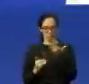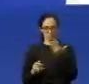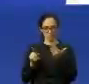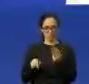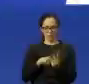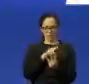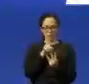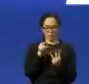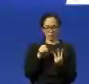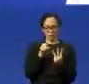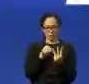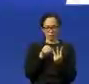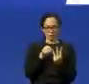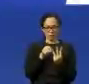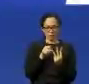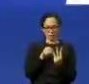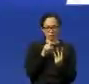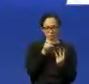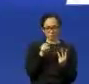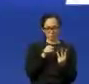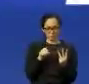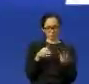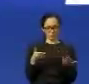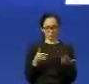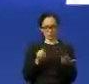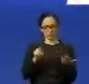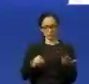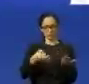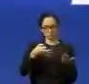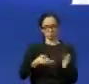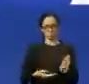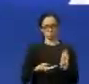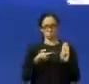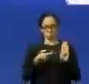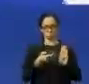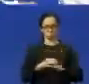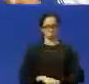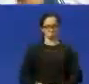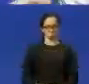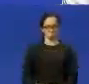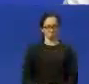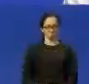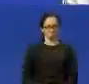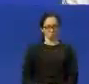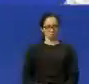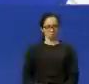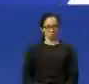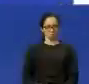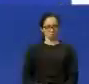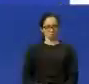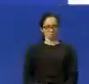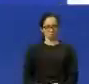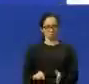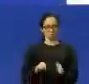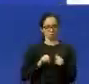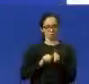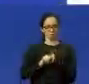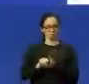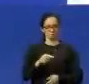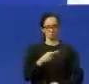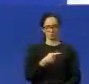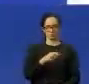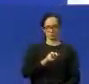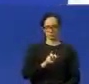o aluno Z. Portanto, resposta B, questão número 155. Questão